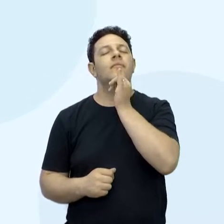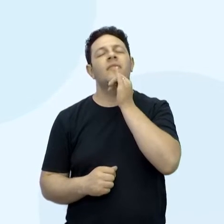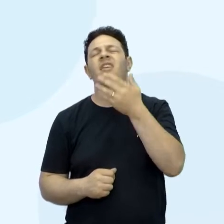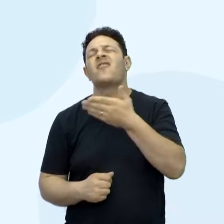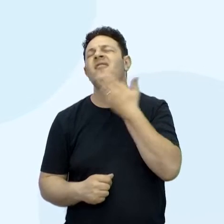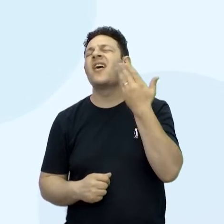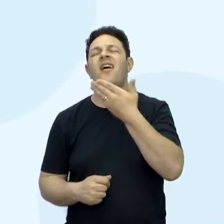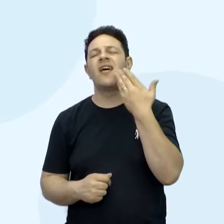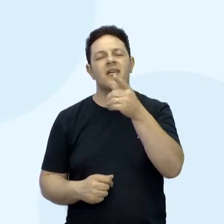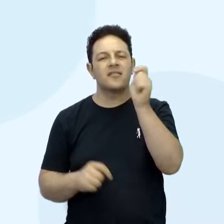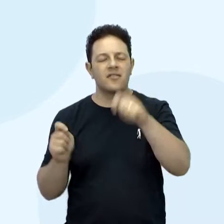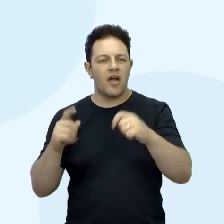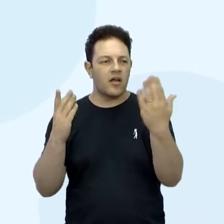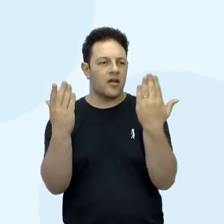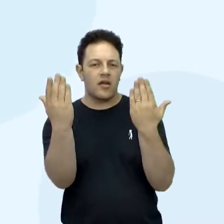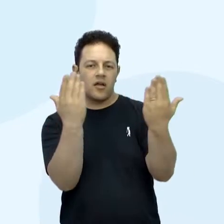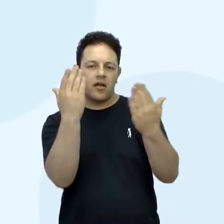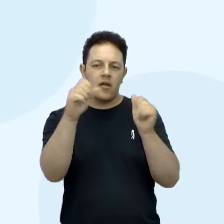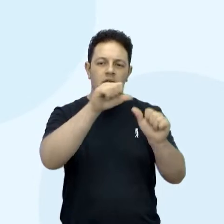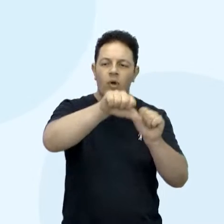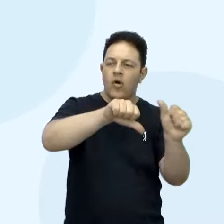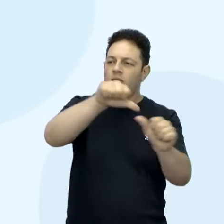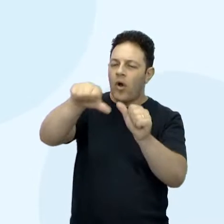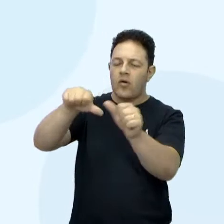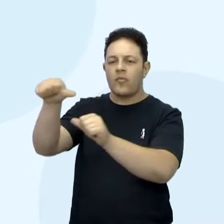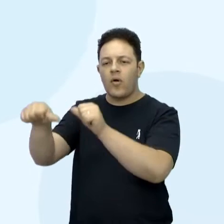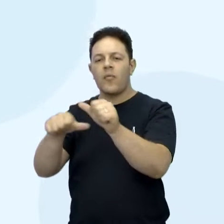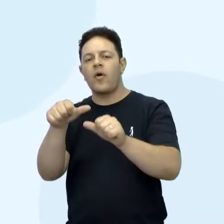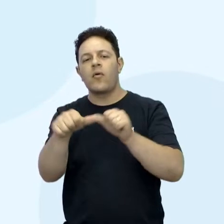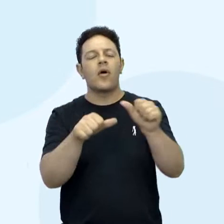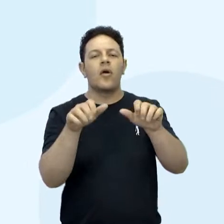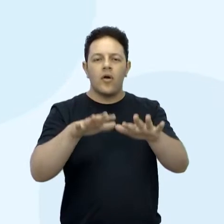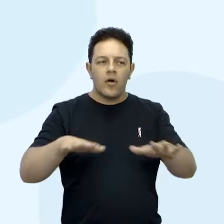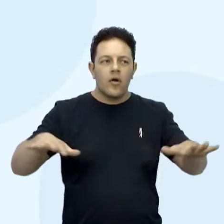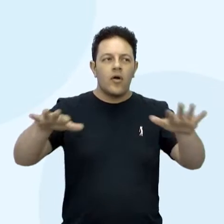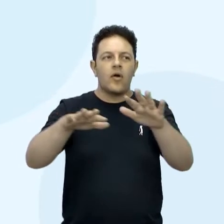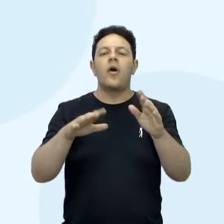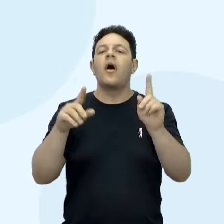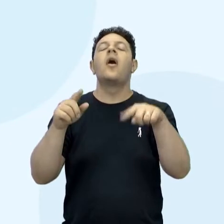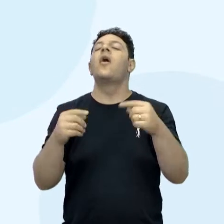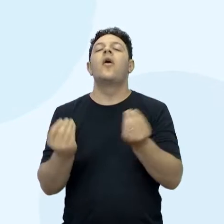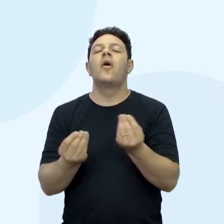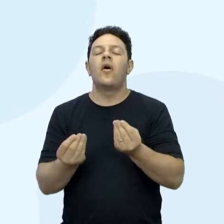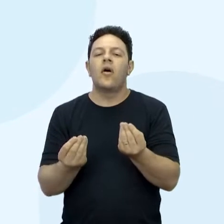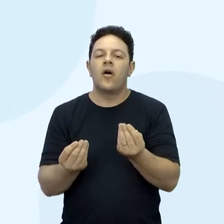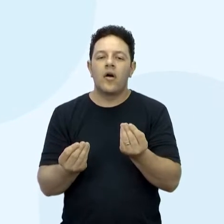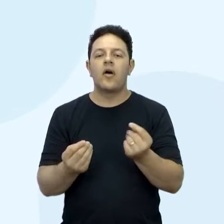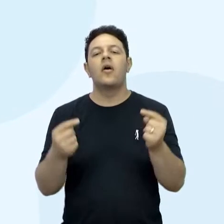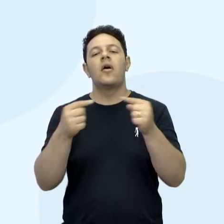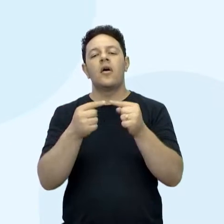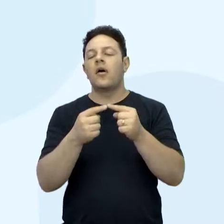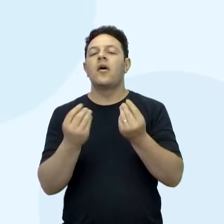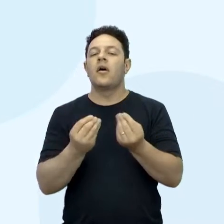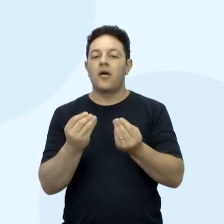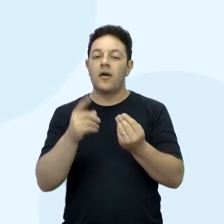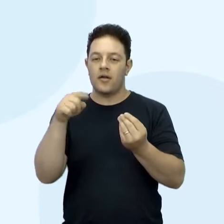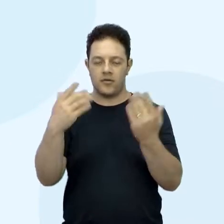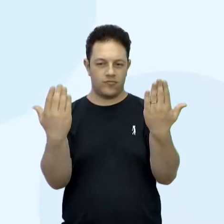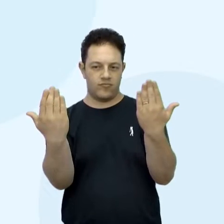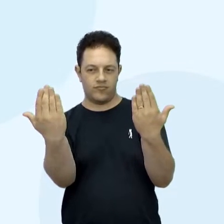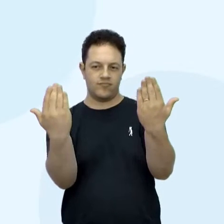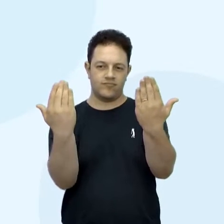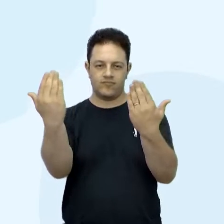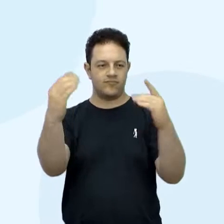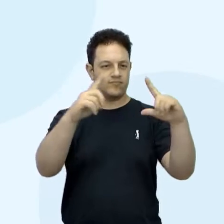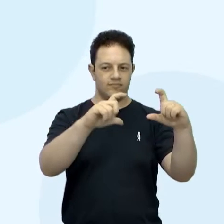mais fáceis de analisar as transformações ocorridas no espaço geográfico é através né, da comparação